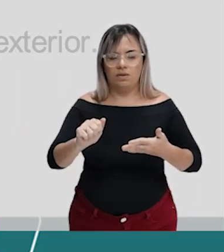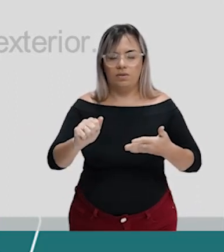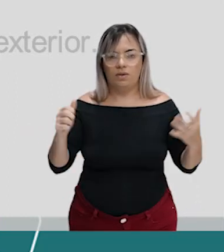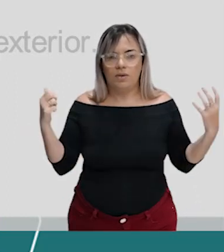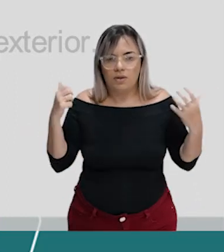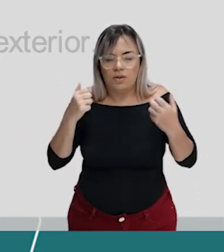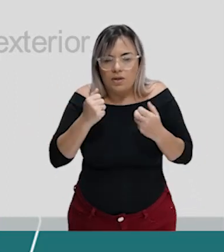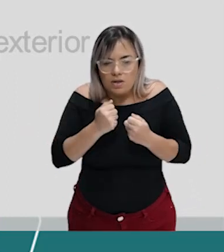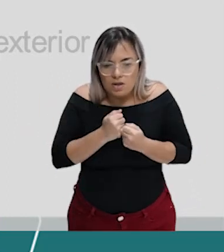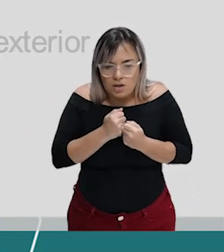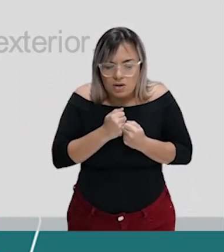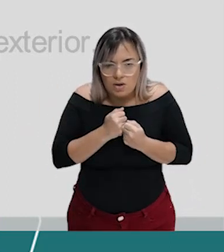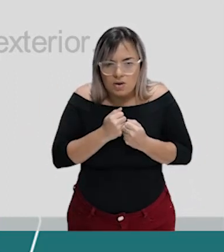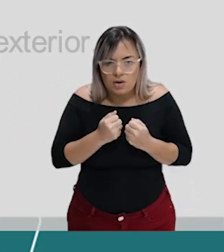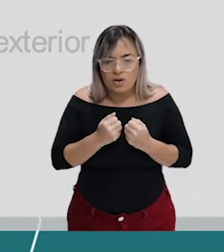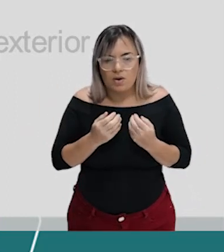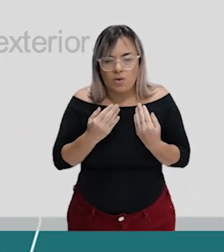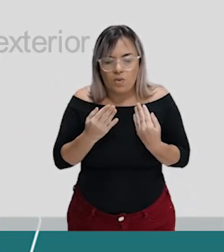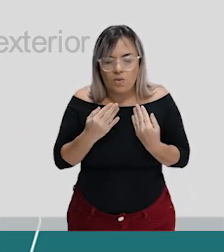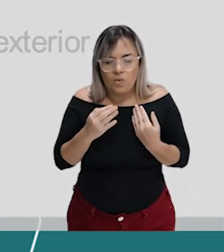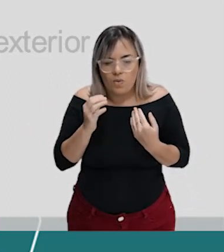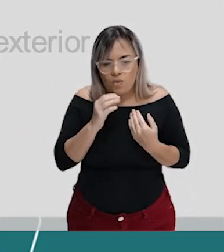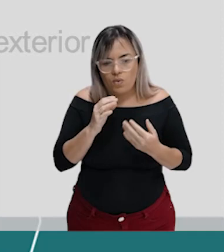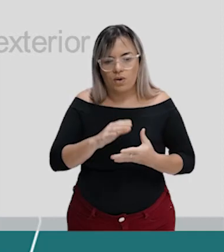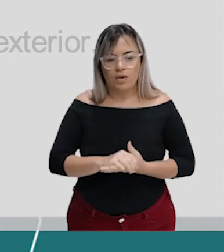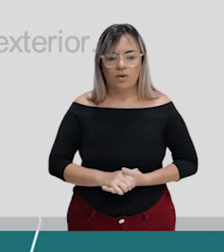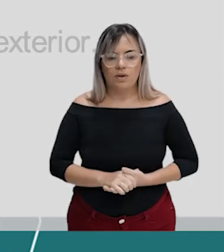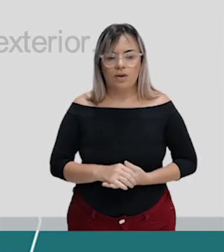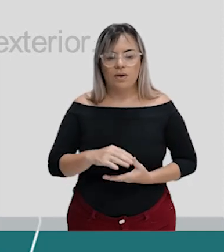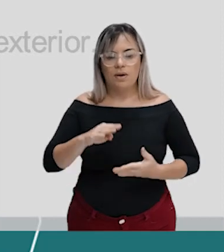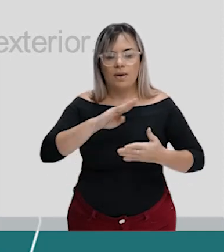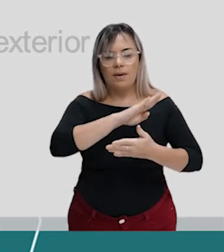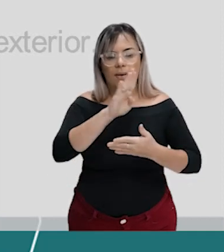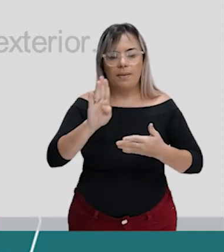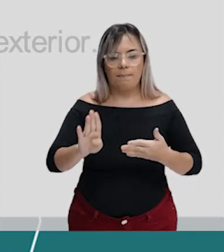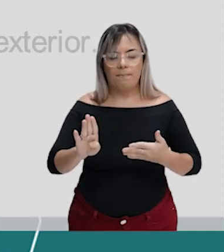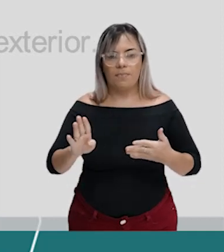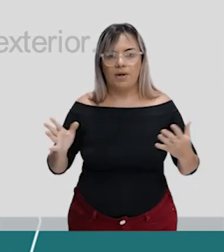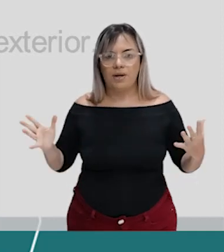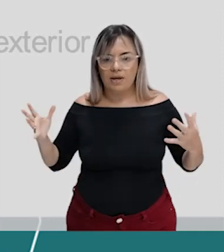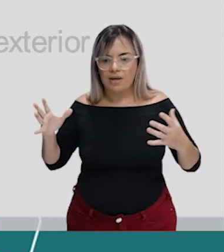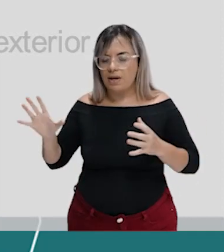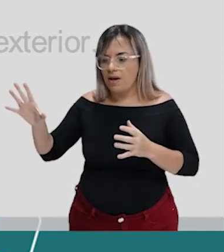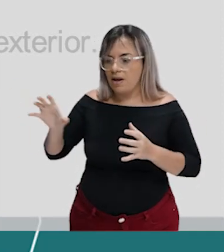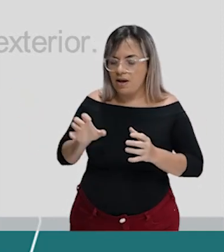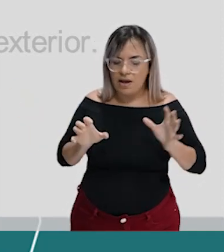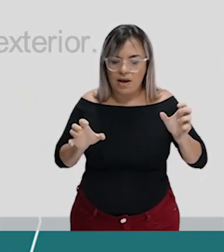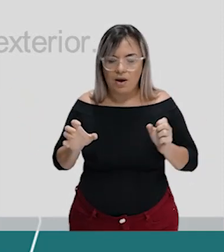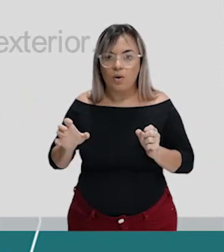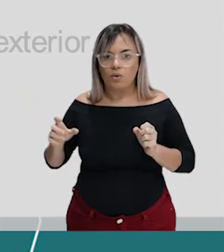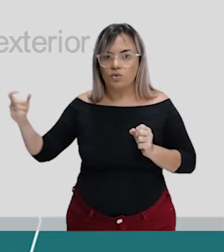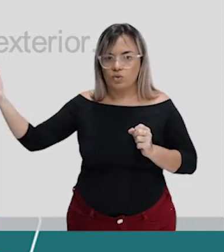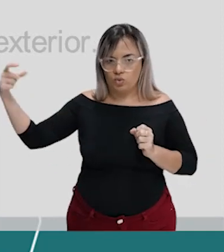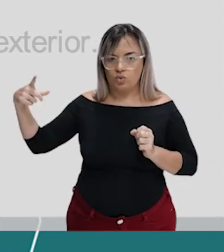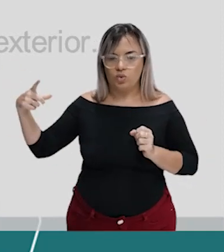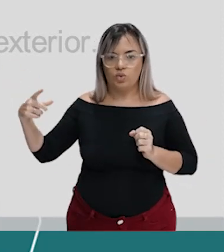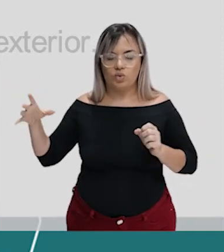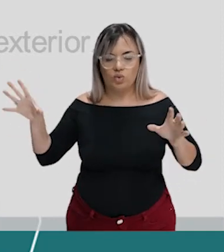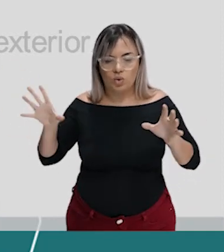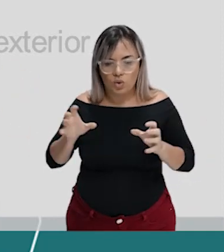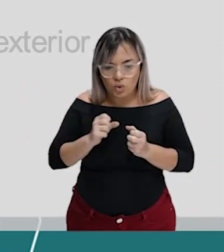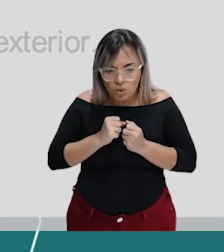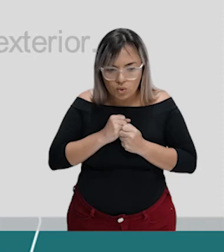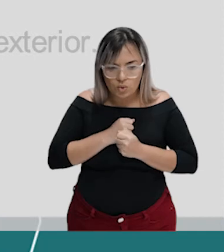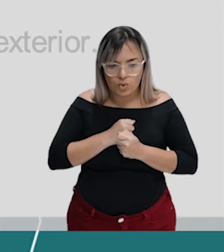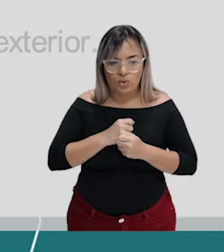B, ser um bom absorvente de calor, letra C, ser um bom condutor de calor, a letra